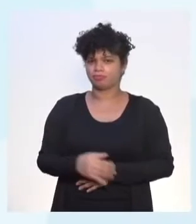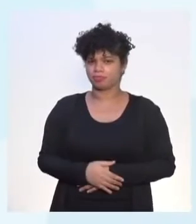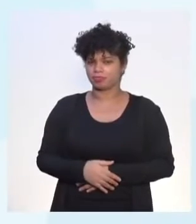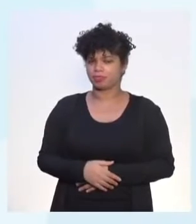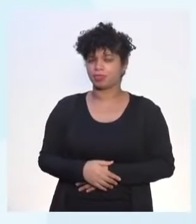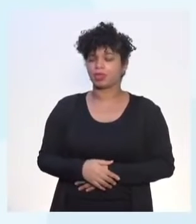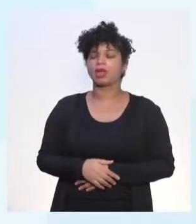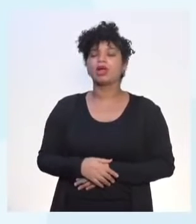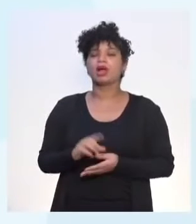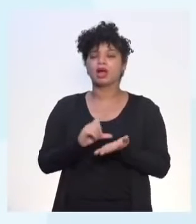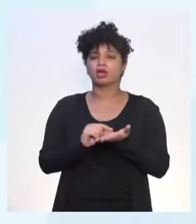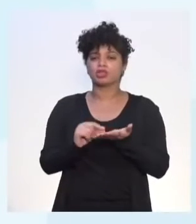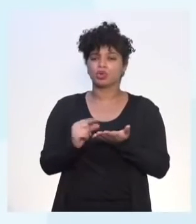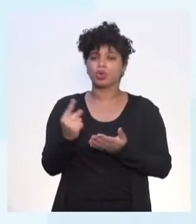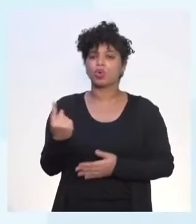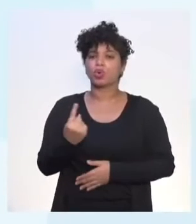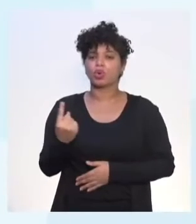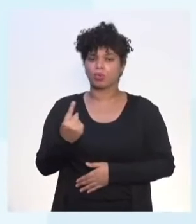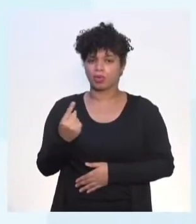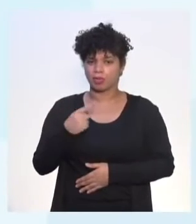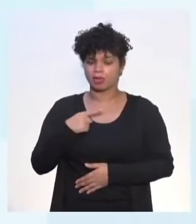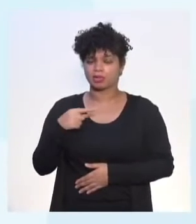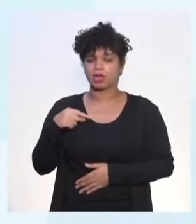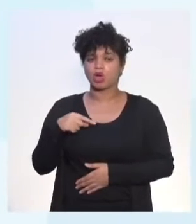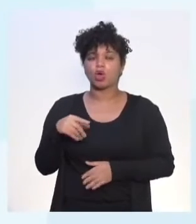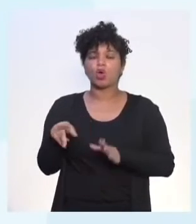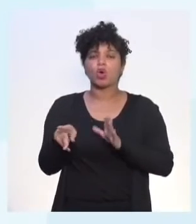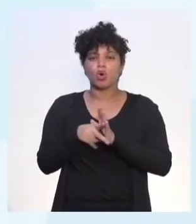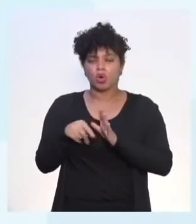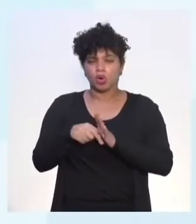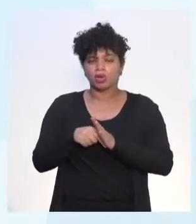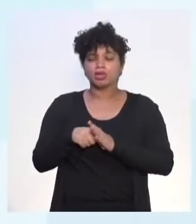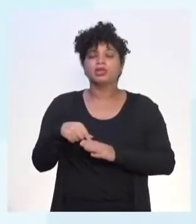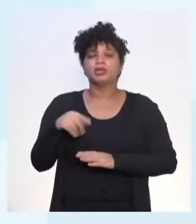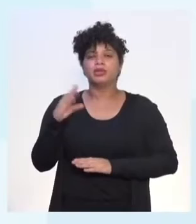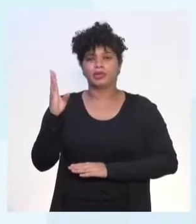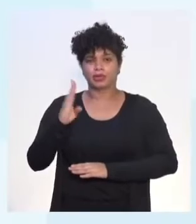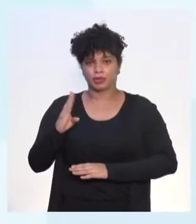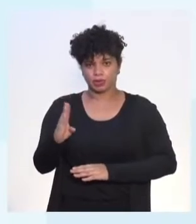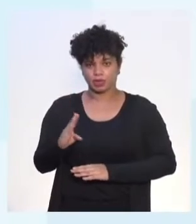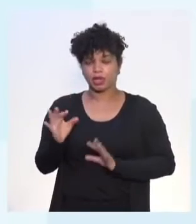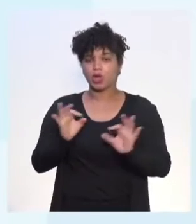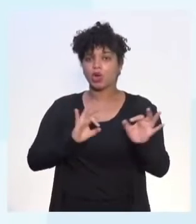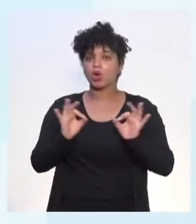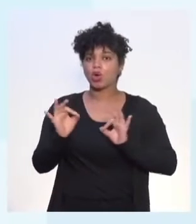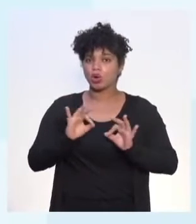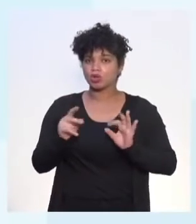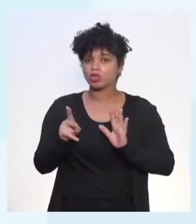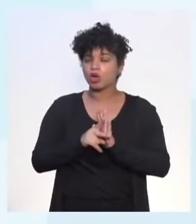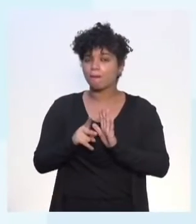1º. A nação brasileira adota como forma de governo, sob o regime